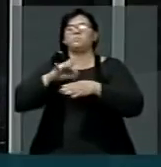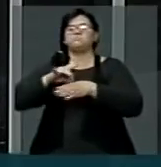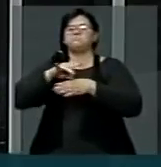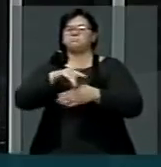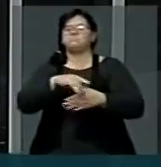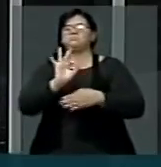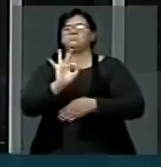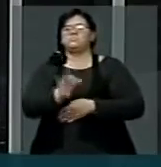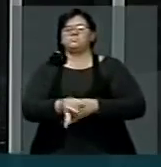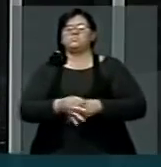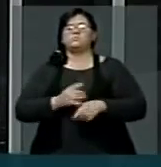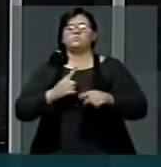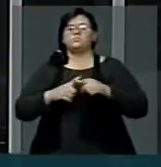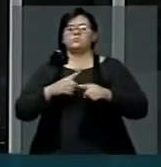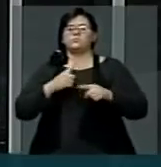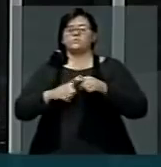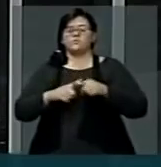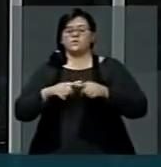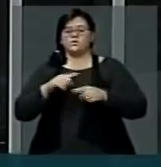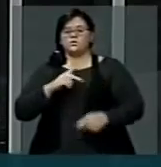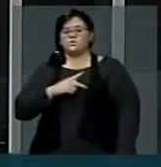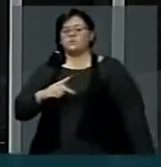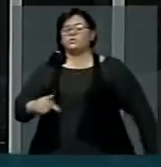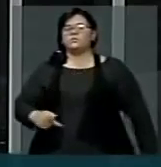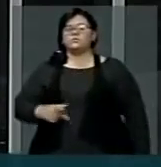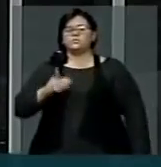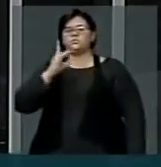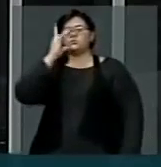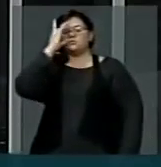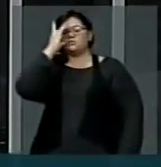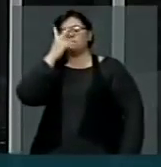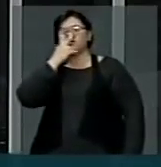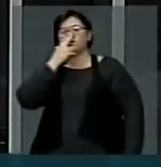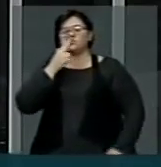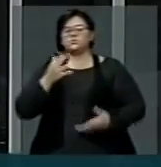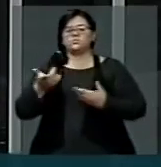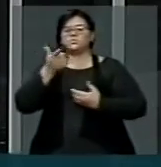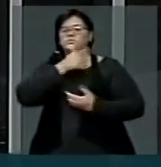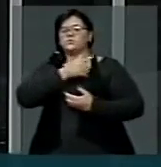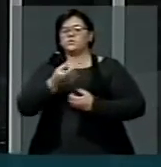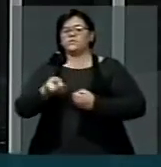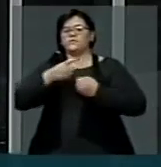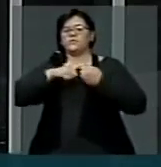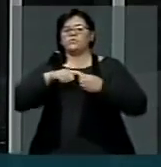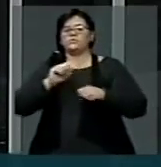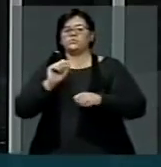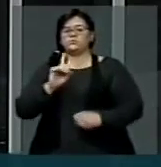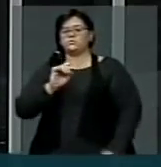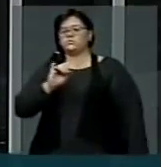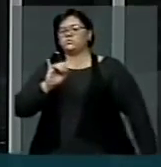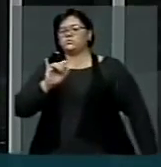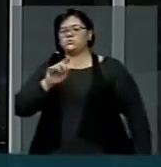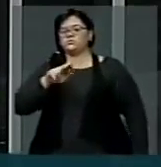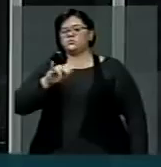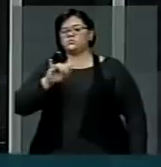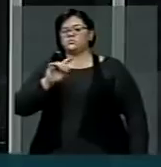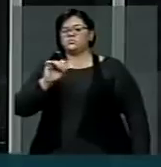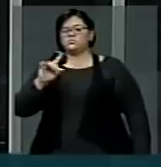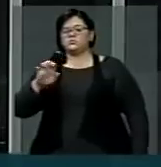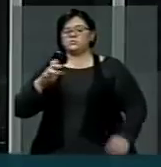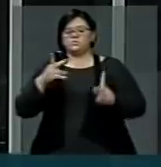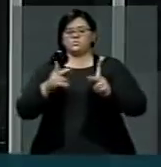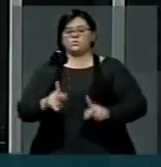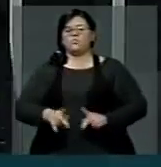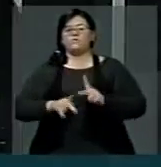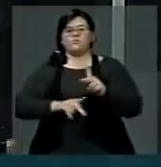E nesse sentido, a presidenta Dilma está resgatando a dignidade do povo brasileiro. É necessário